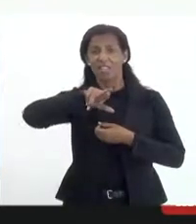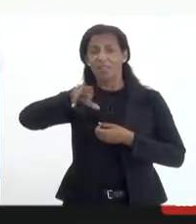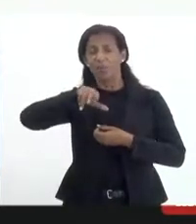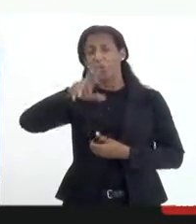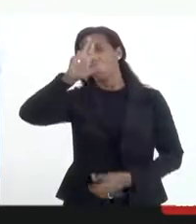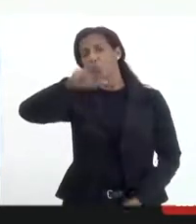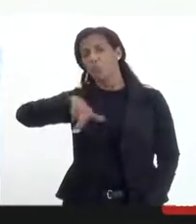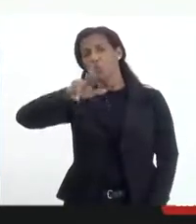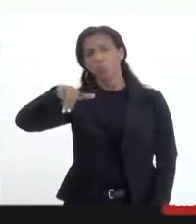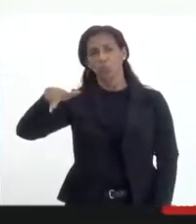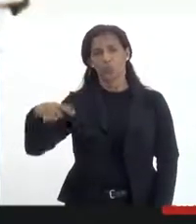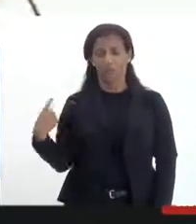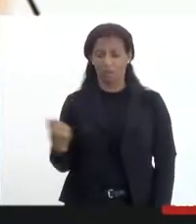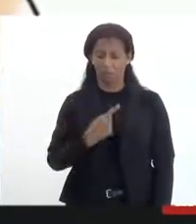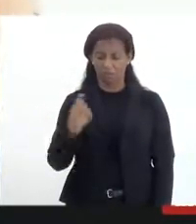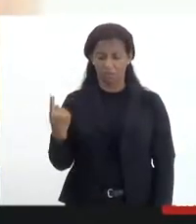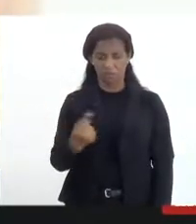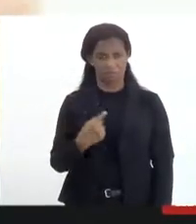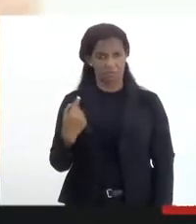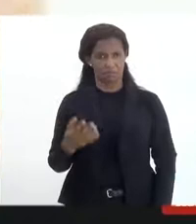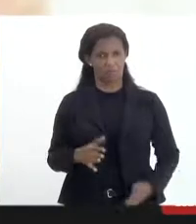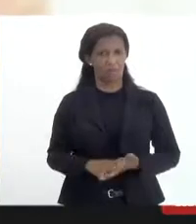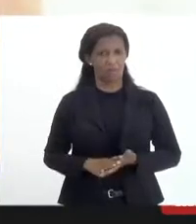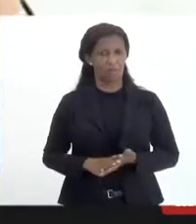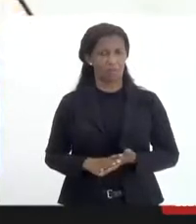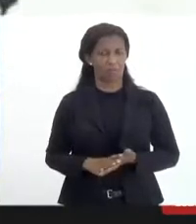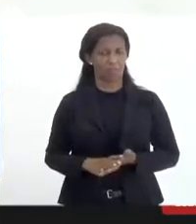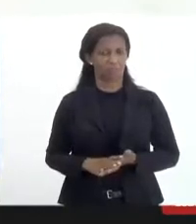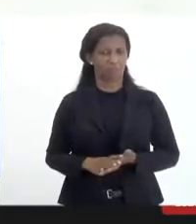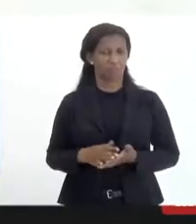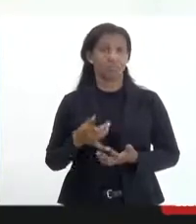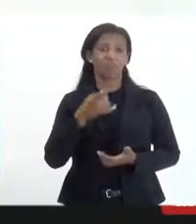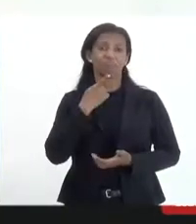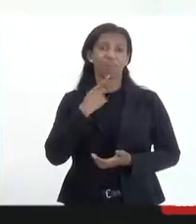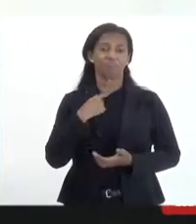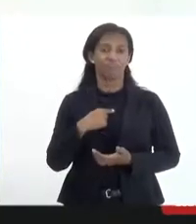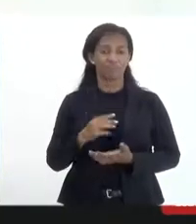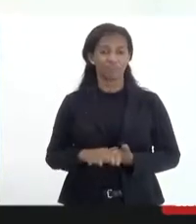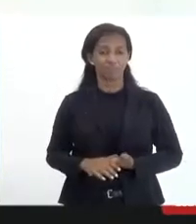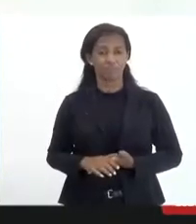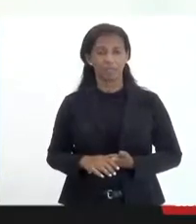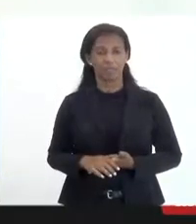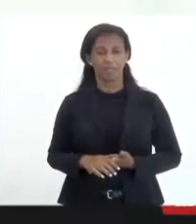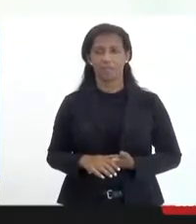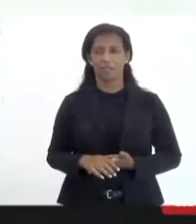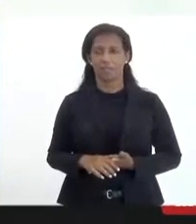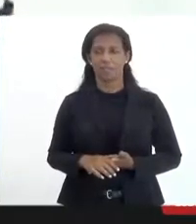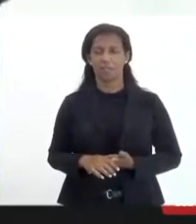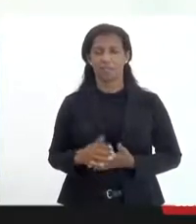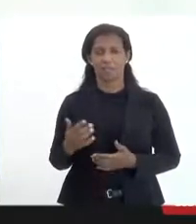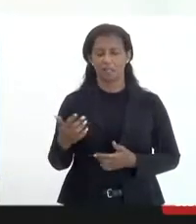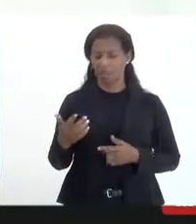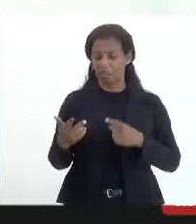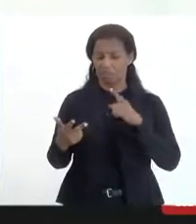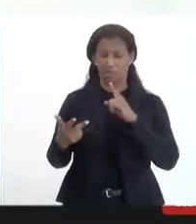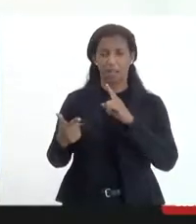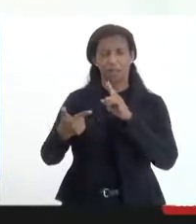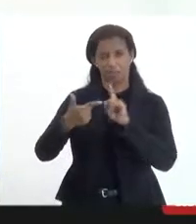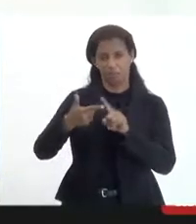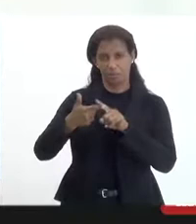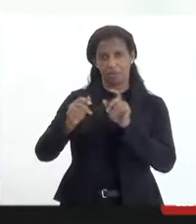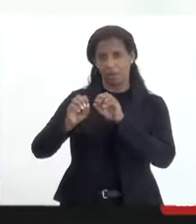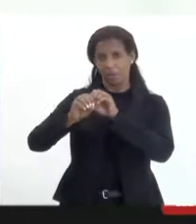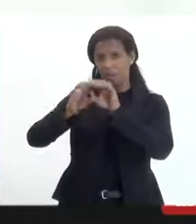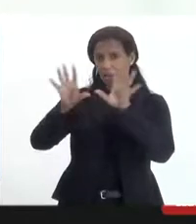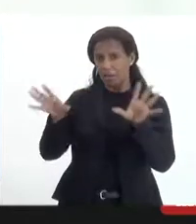nunca a nossa intenção. Então, a segunda questão muito clara é